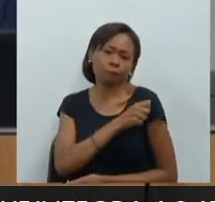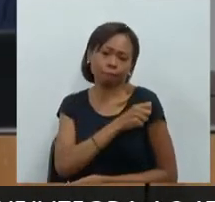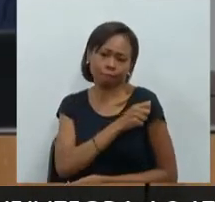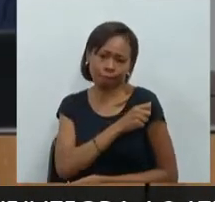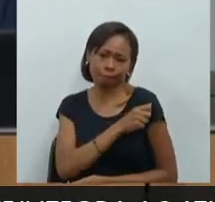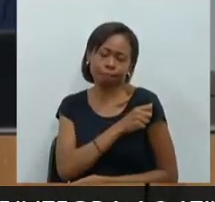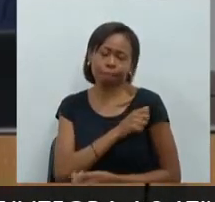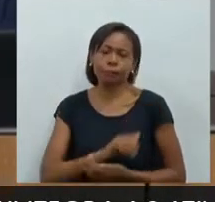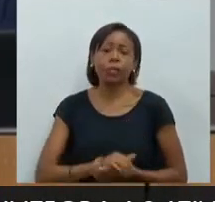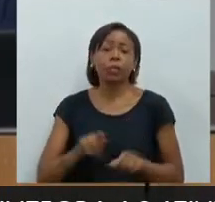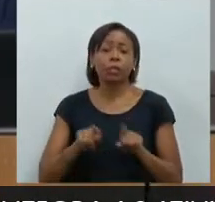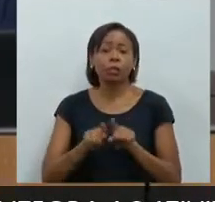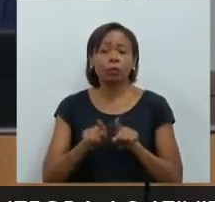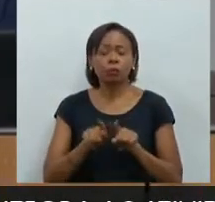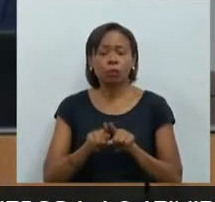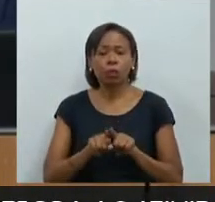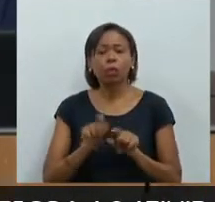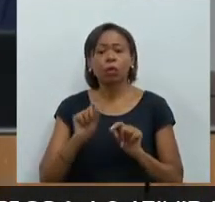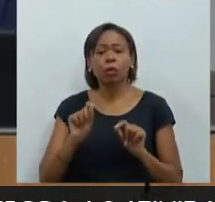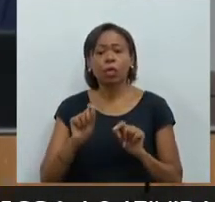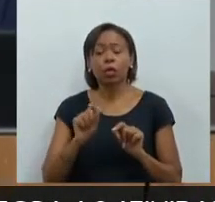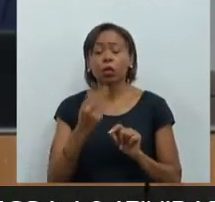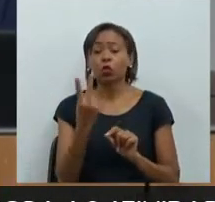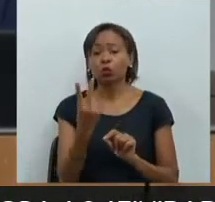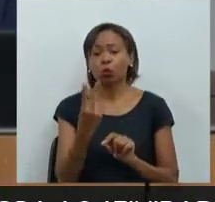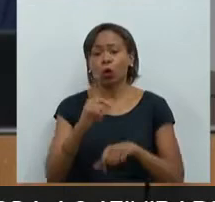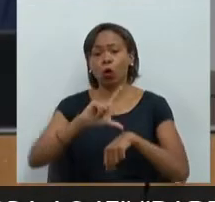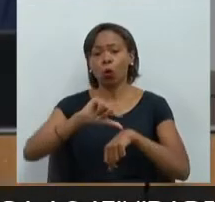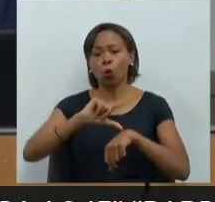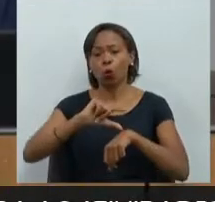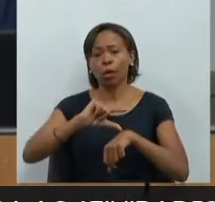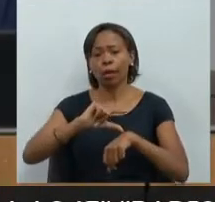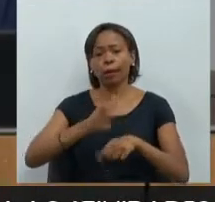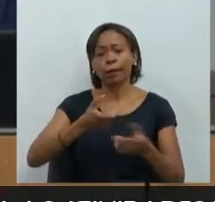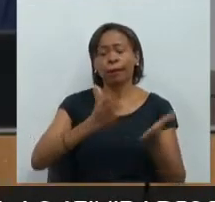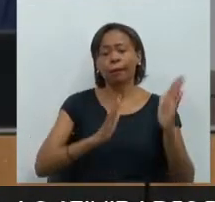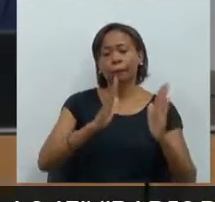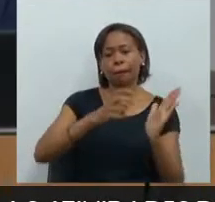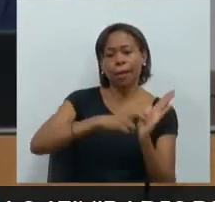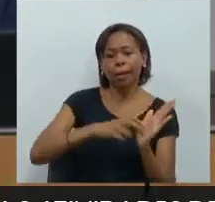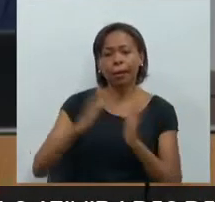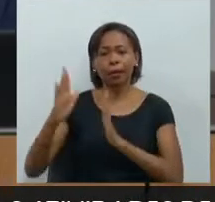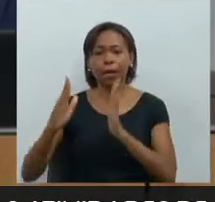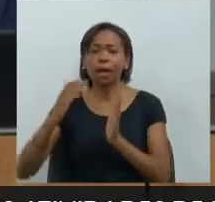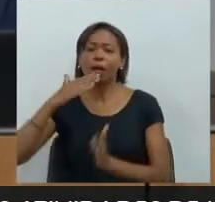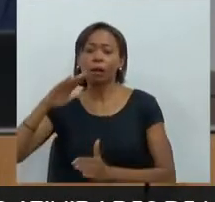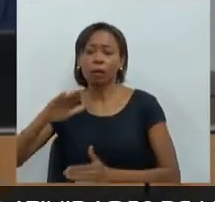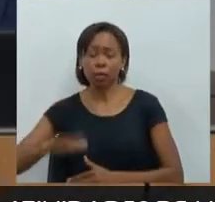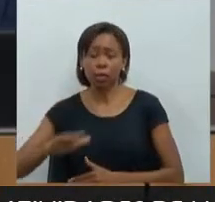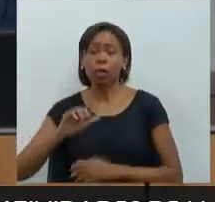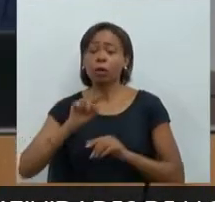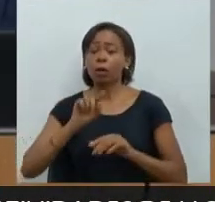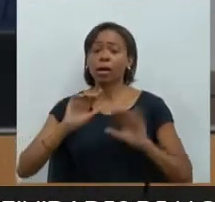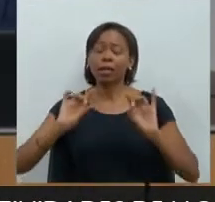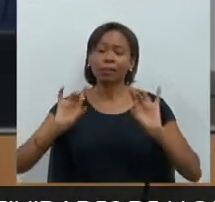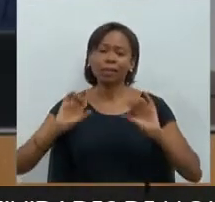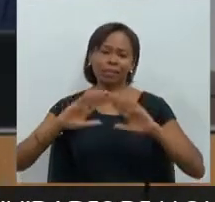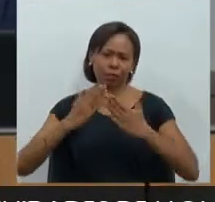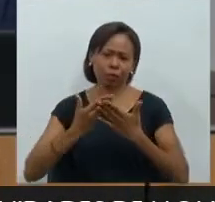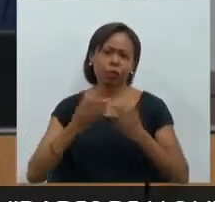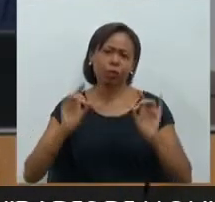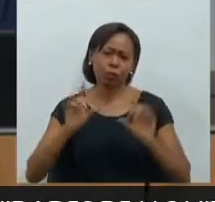a questão de fazer os dois turnos para os alunos das escolas especiais, para eles poderem completar sem ter que ir em casa, voltar para a